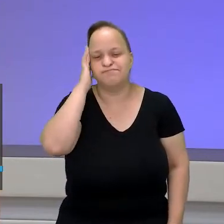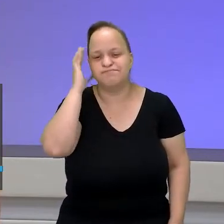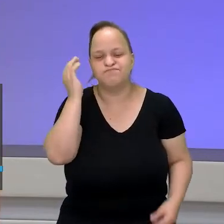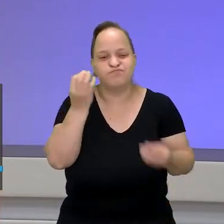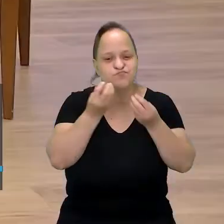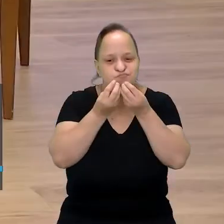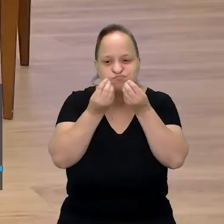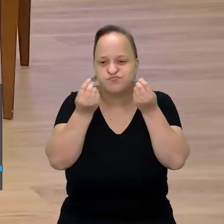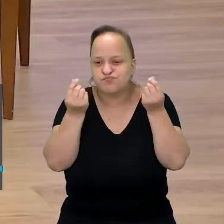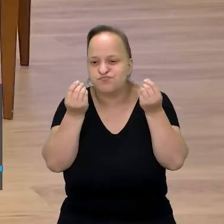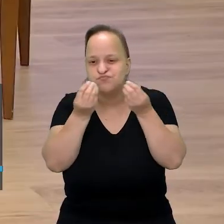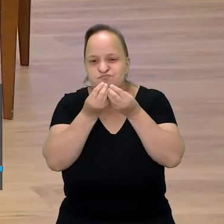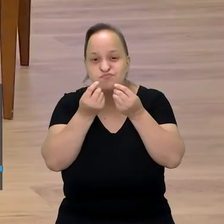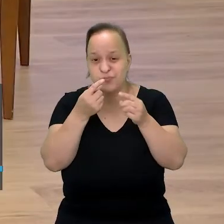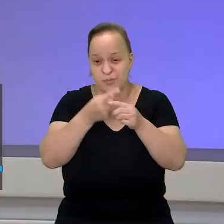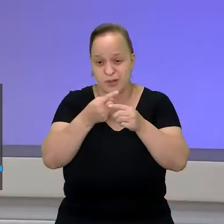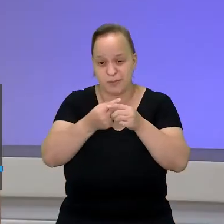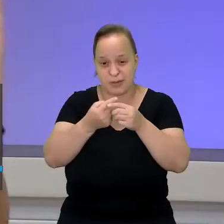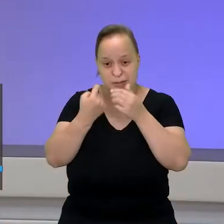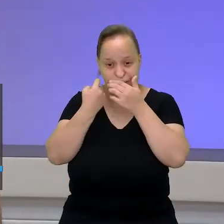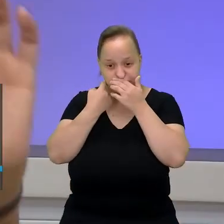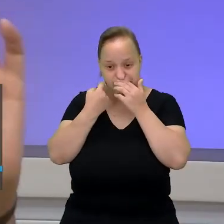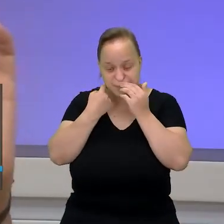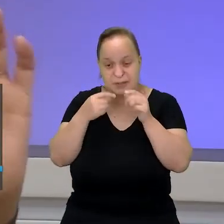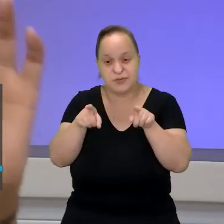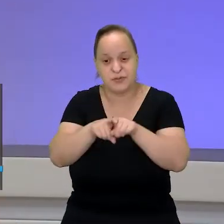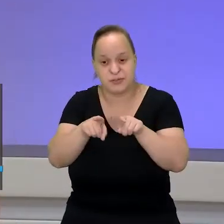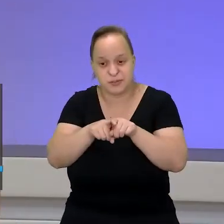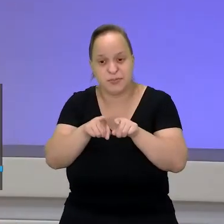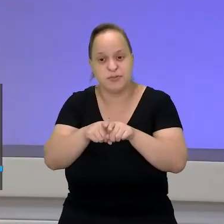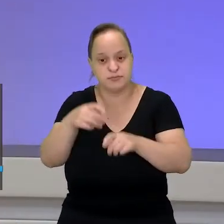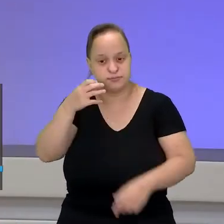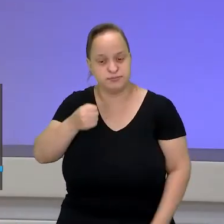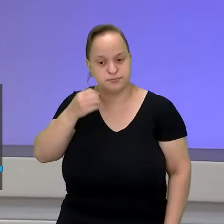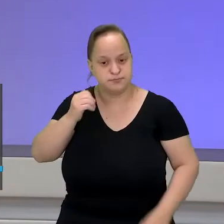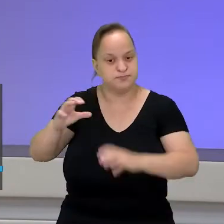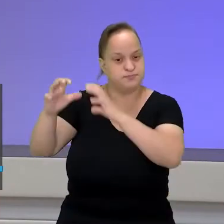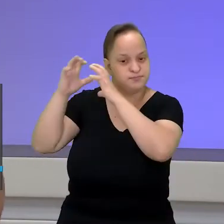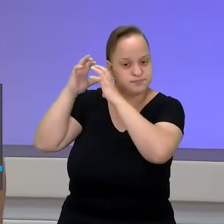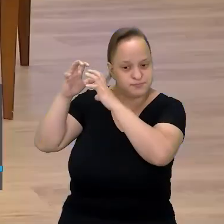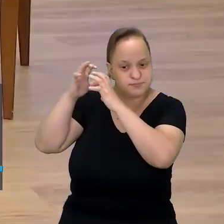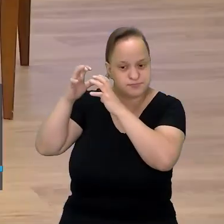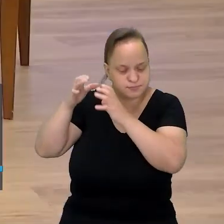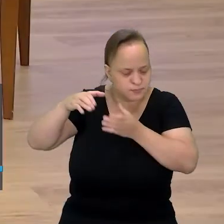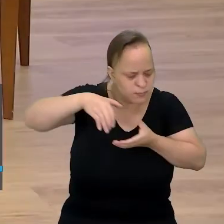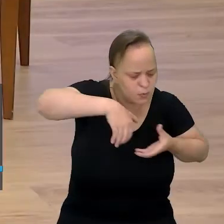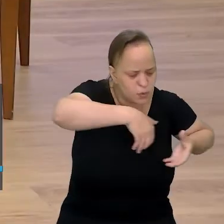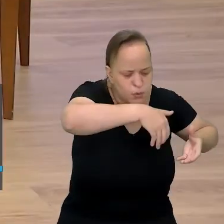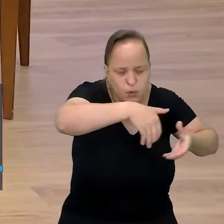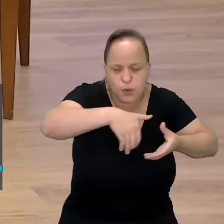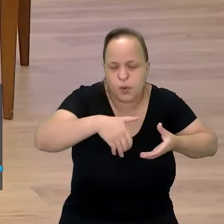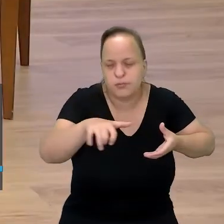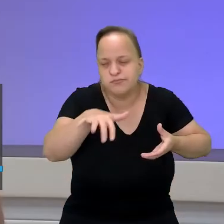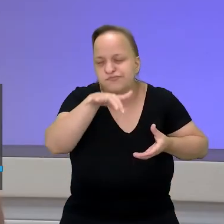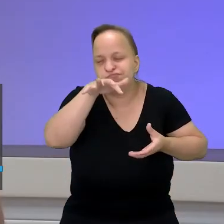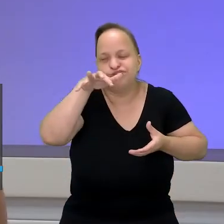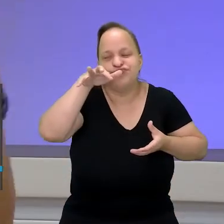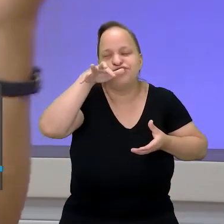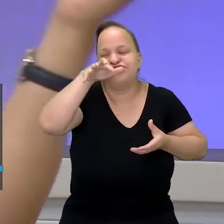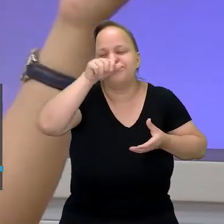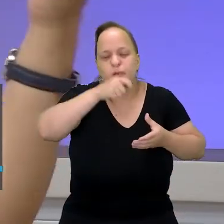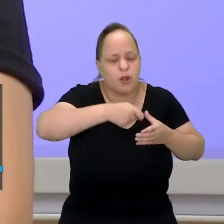você cozinhar peixe, colocar leite de coco, não tem coisa igual. Você sente o cheiro, a cremosidade. Nossa, é muito